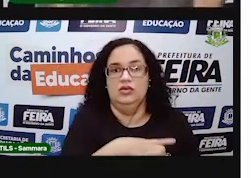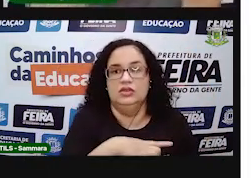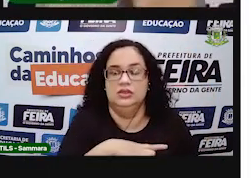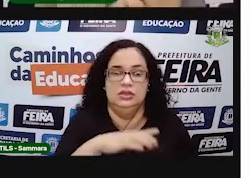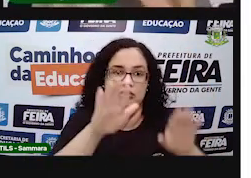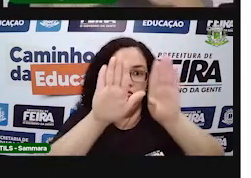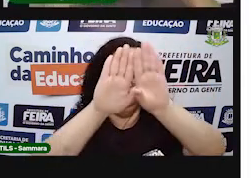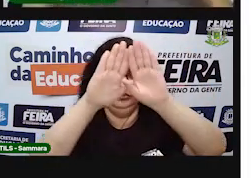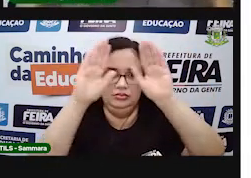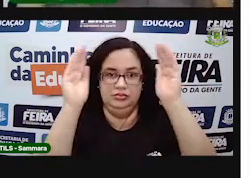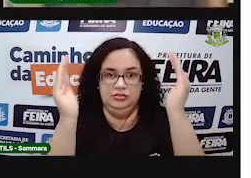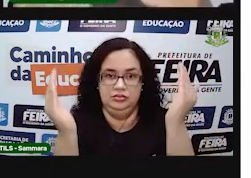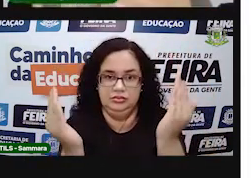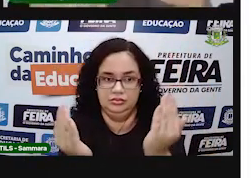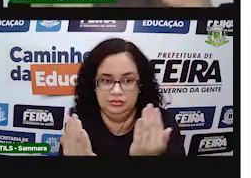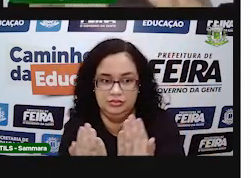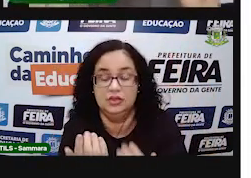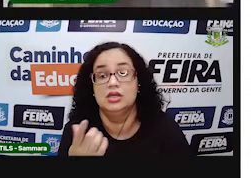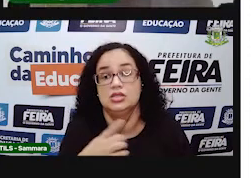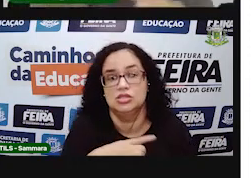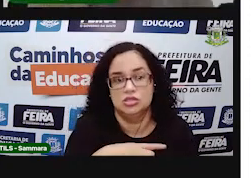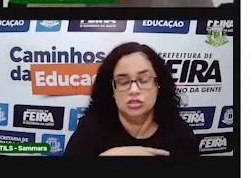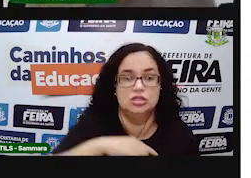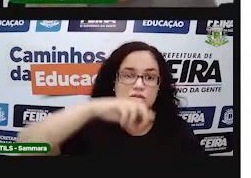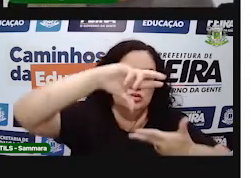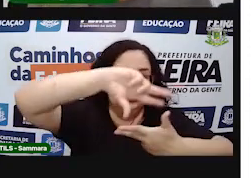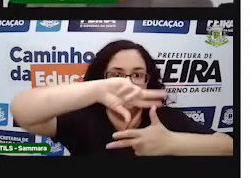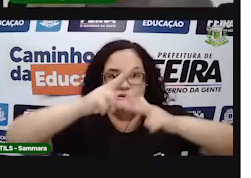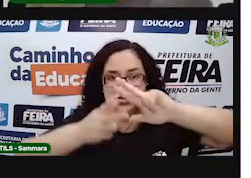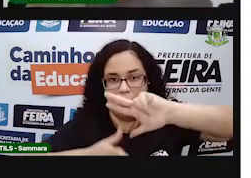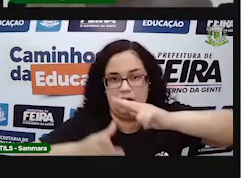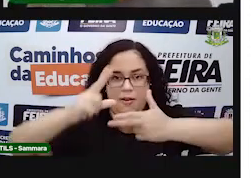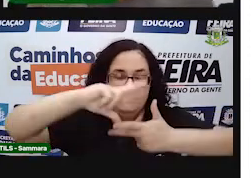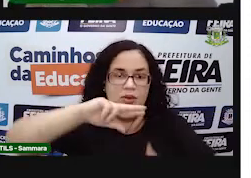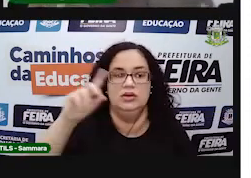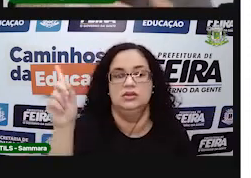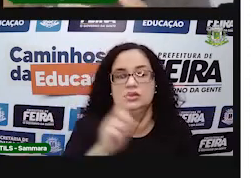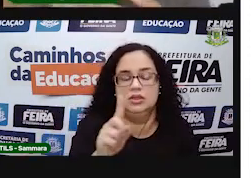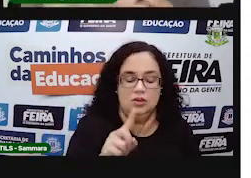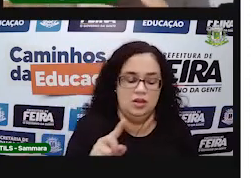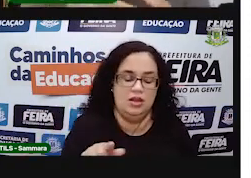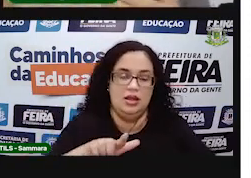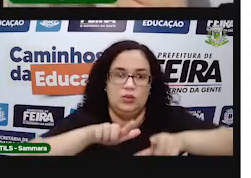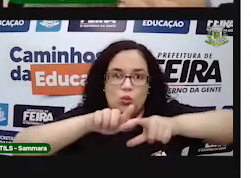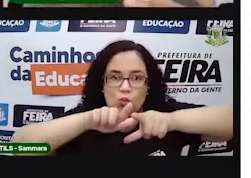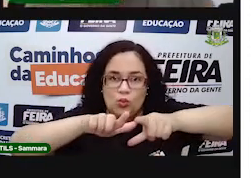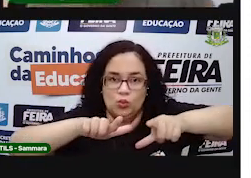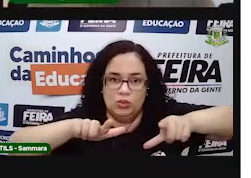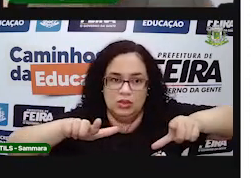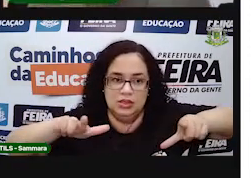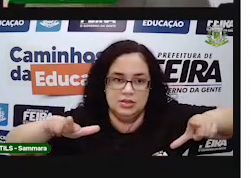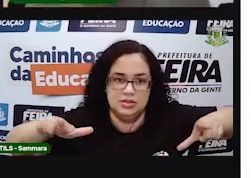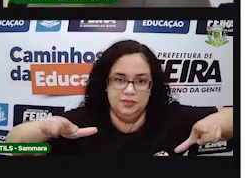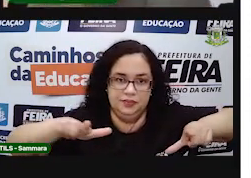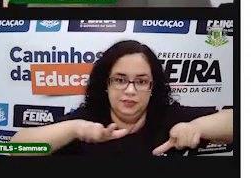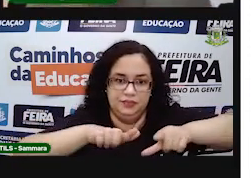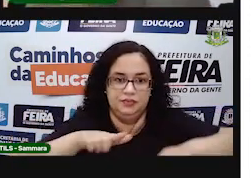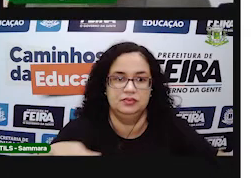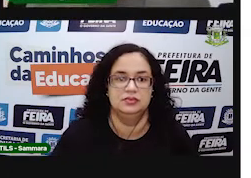ter partes arredondadas, né? Já os poliedros, não. Essas partes são lisas. Tudo